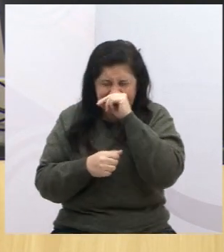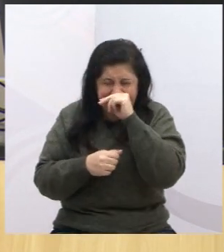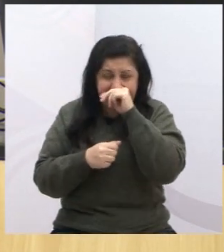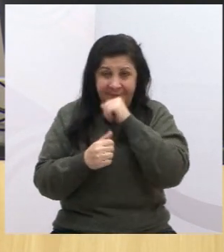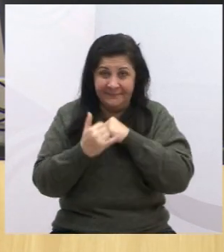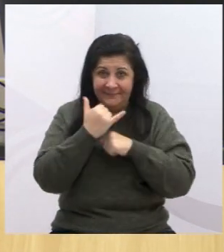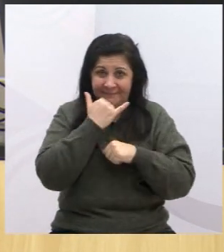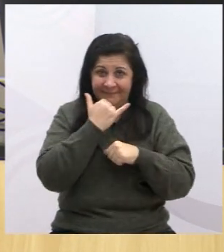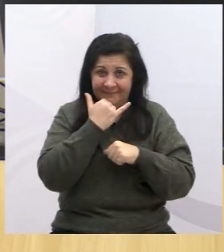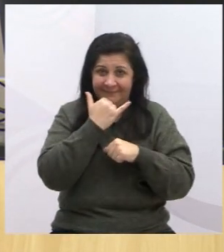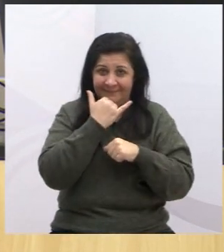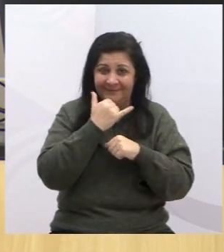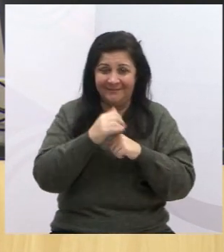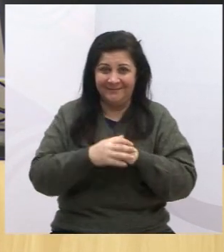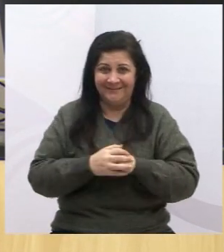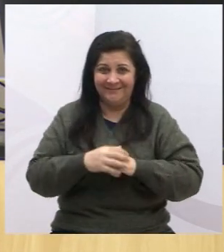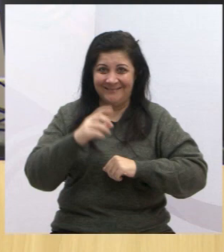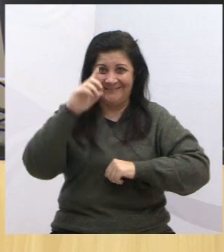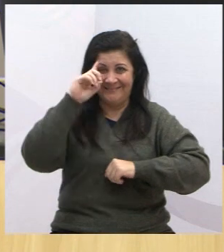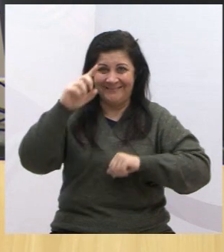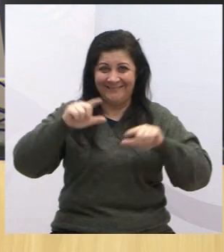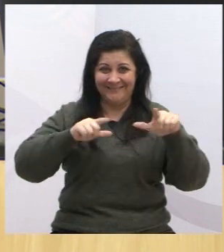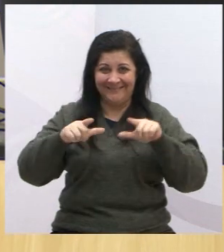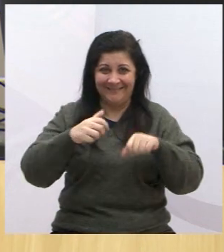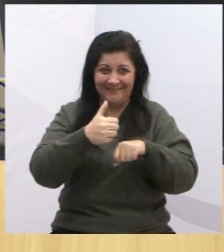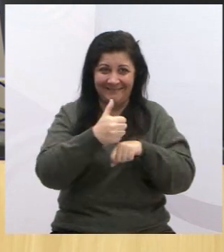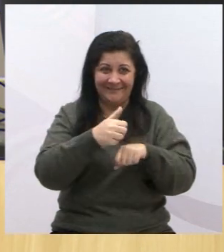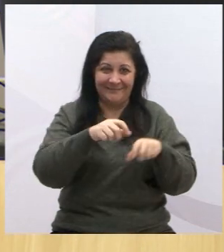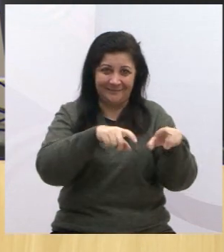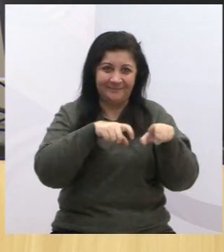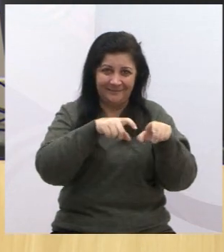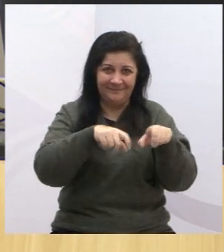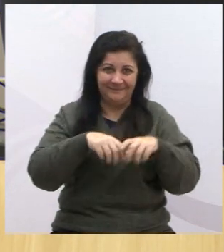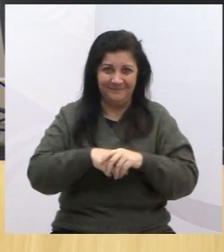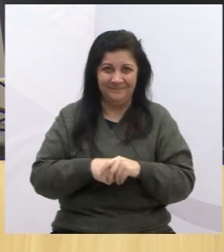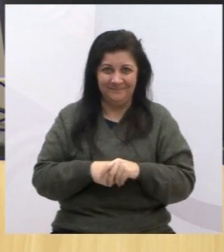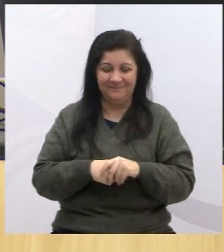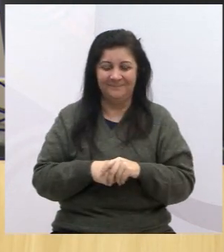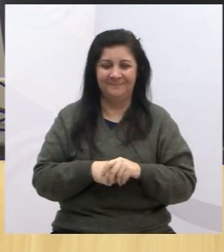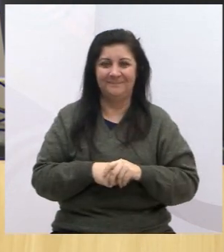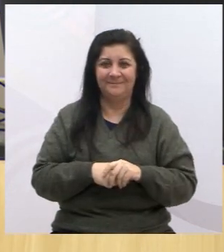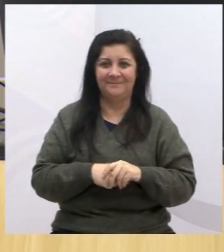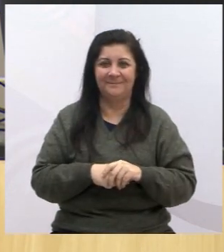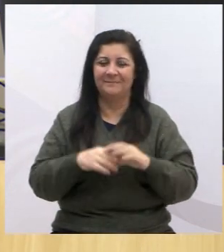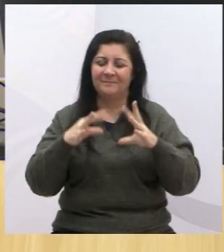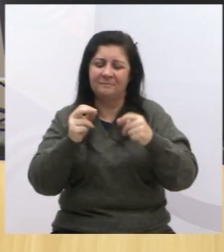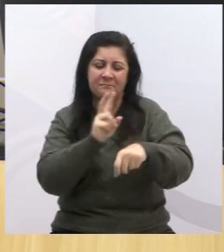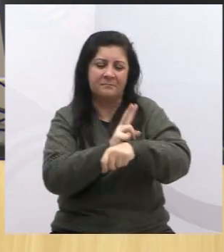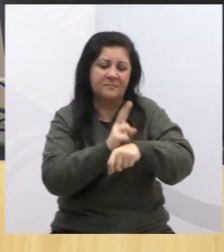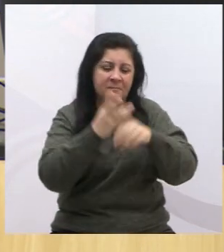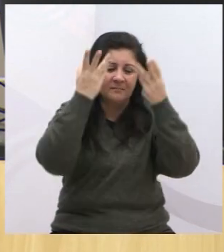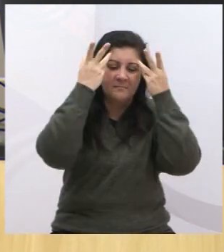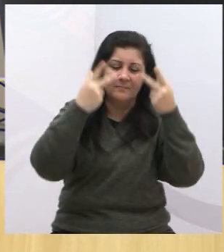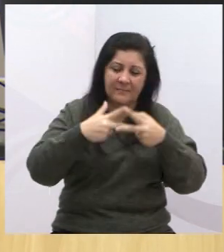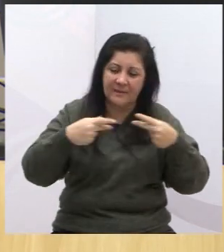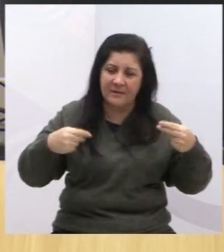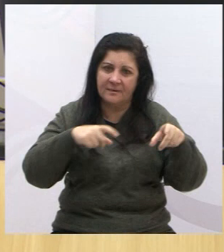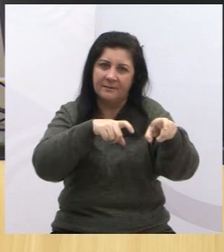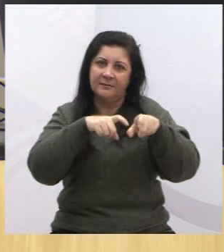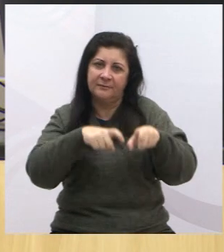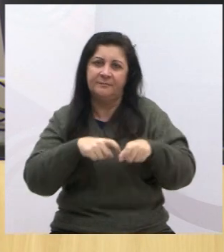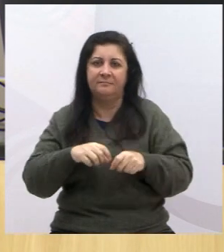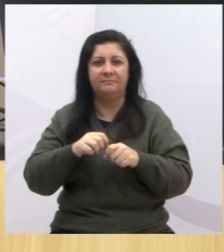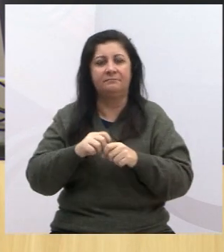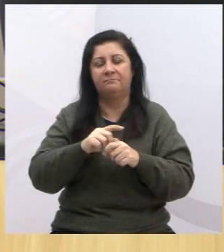homenageia todas as pessoas que trabalham nas zonas rurais, campos e fazendas, como lavradores, agricultores, cuidadores de animais, etc. Diante